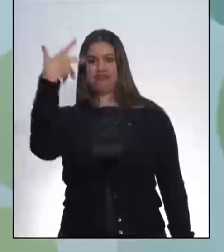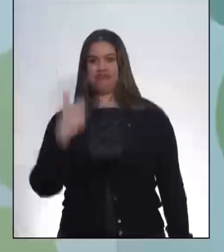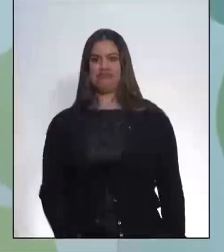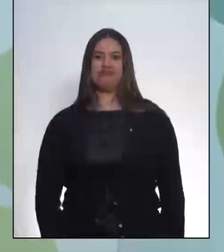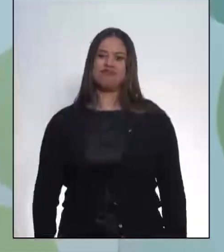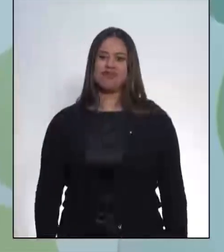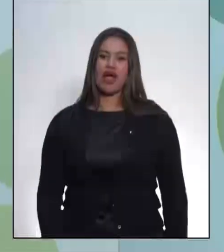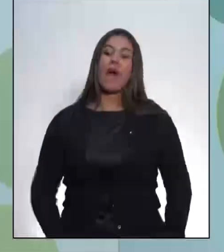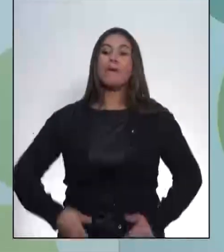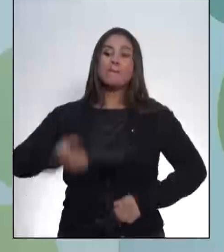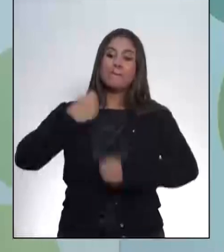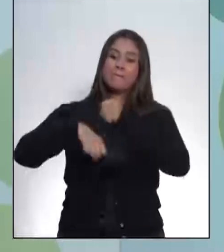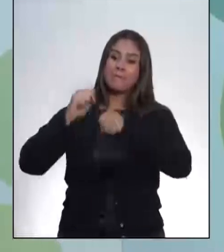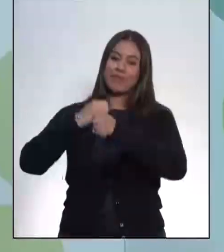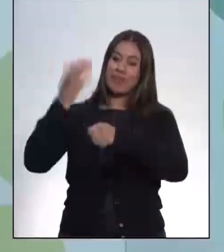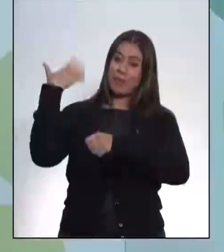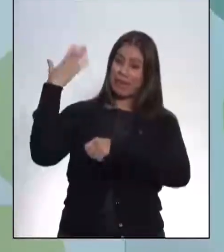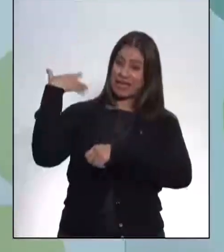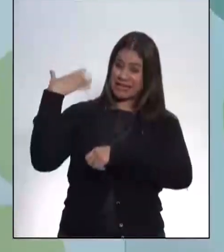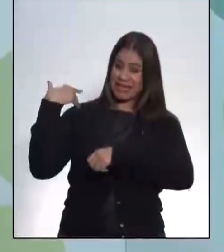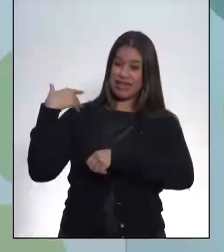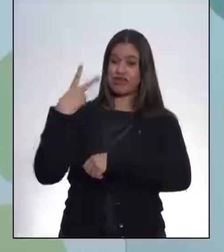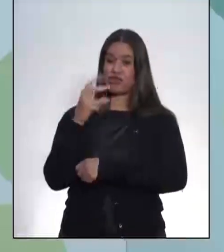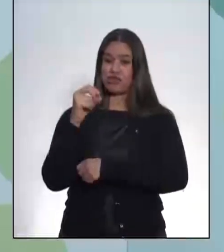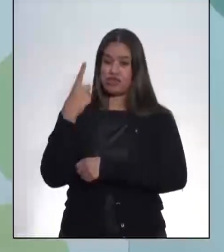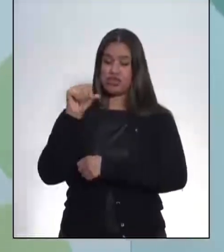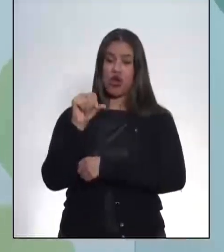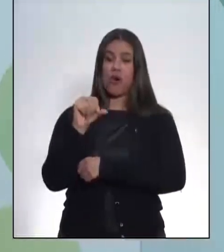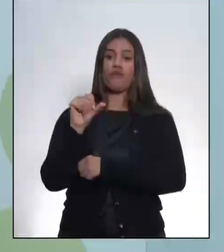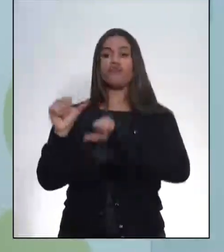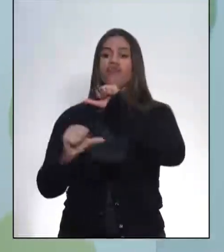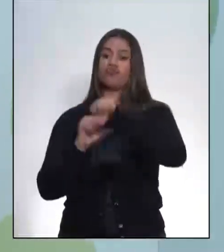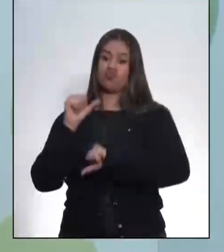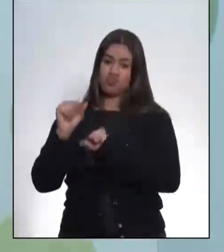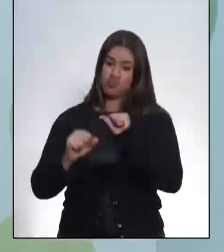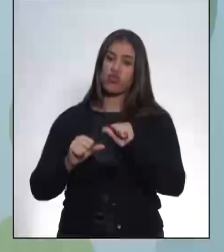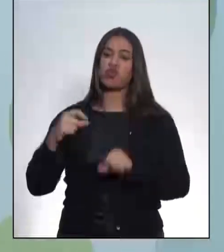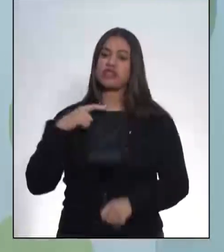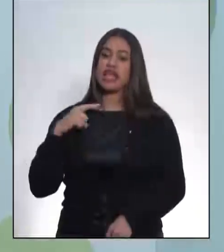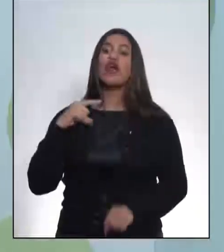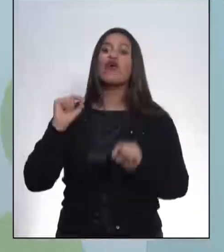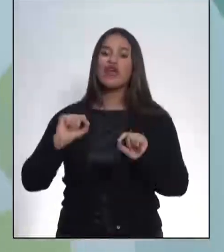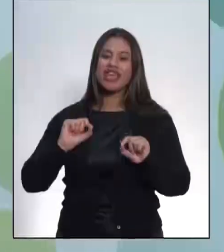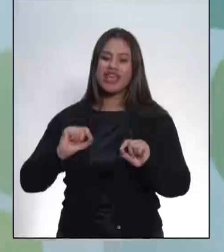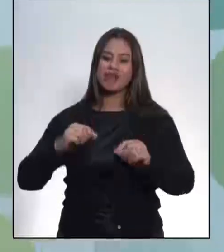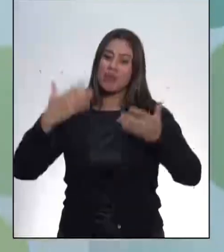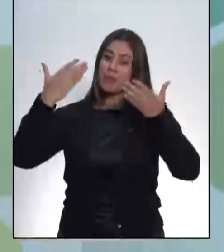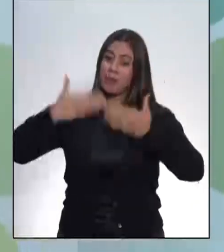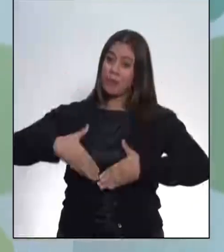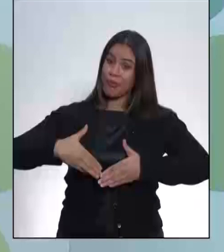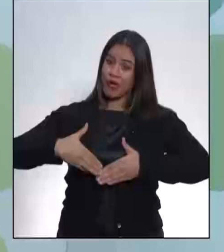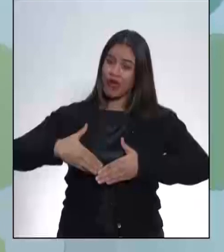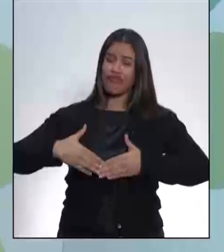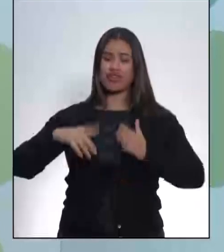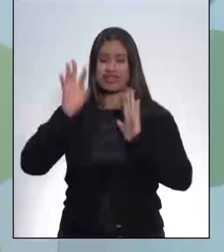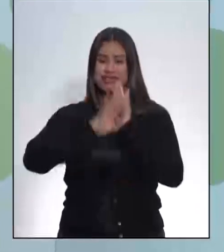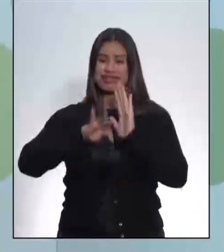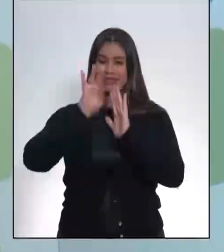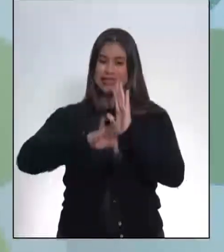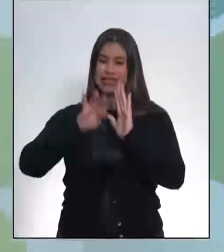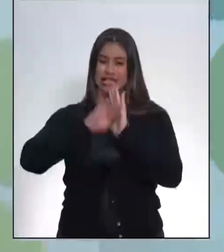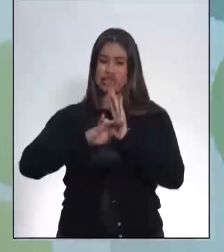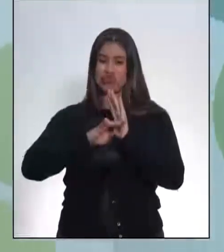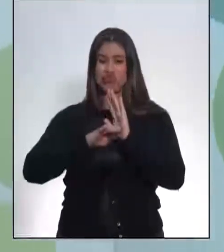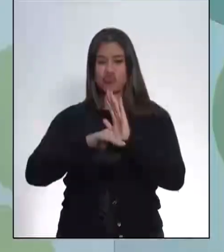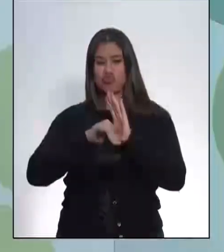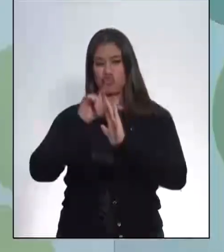gente percebeu no ano passado uma mudança fundamental na prova do Enem. Que foi qual? Foi uma prova de muita interpretação de texto. Caiu